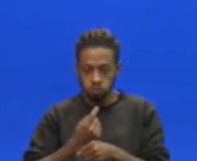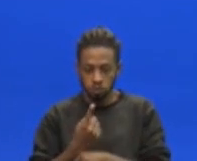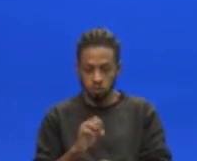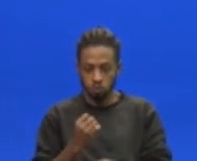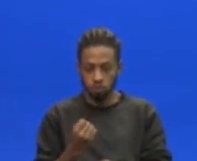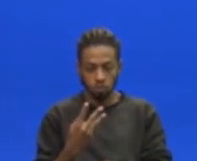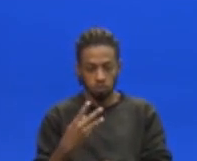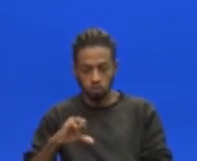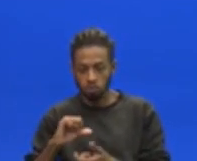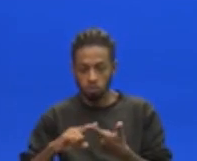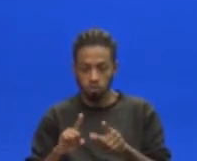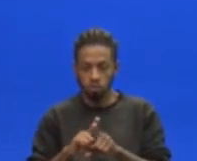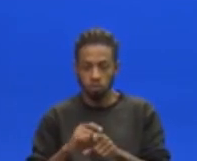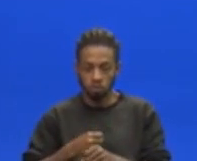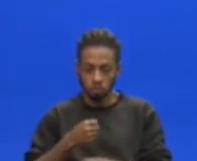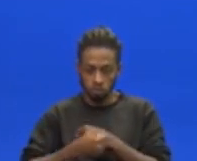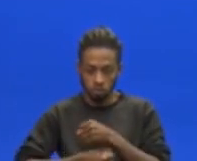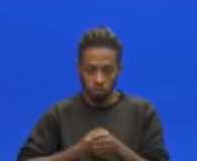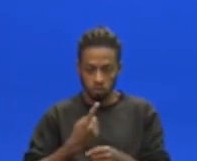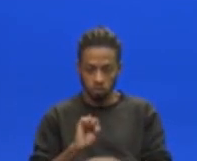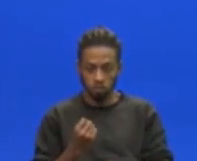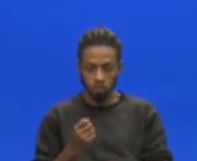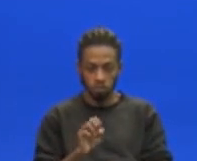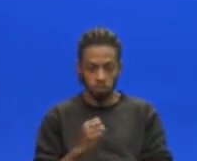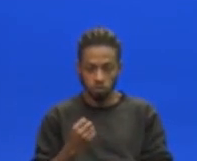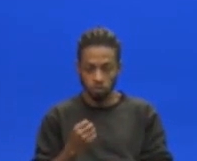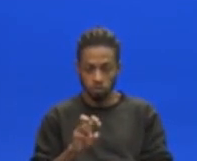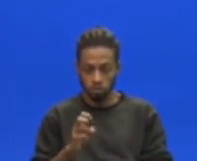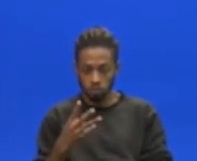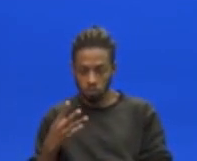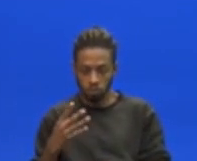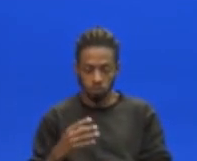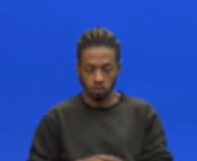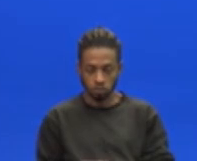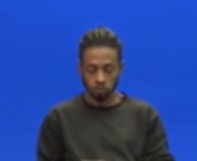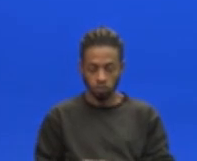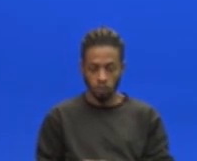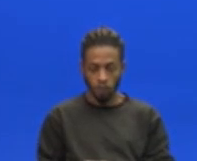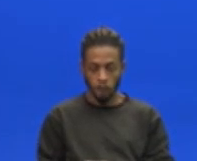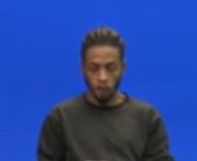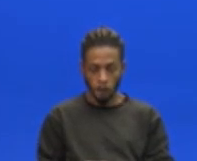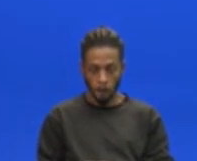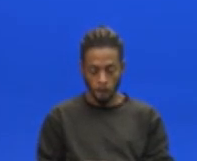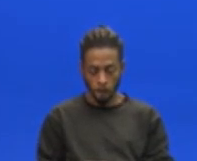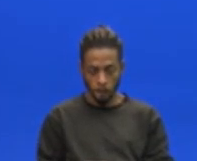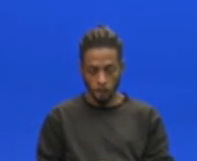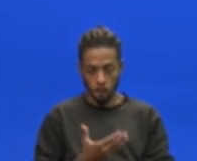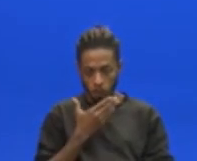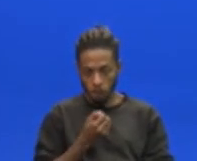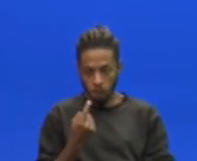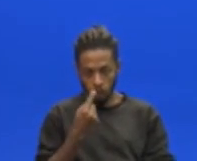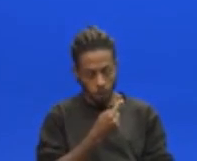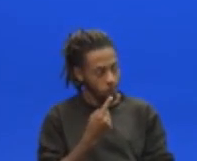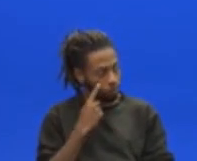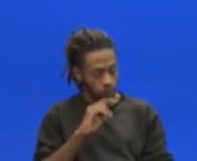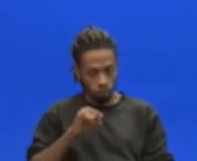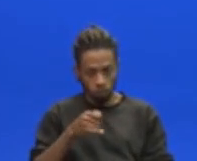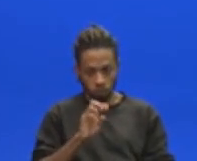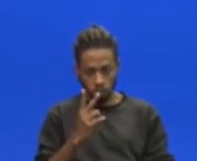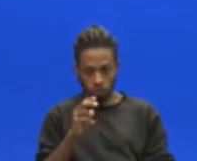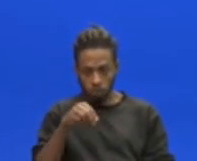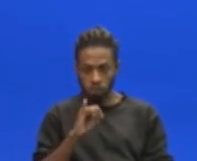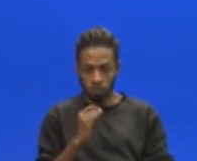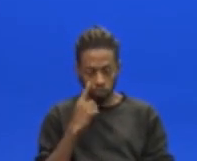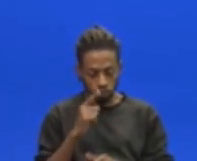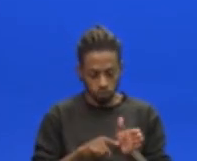1849 e 1854, bem durante a Era Vitoriana, né? E John Snow, na verdade, investigou a